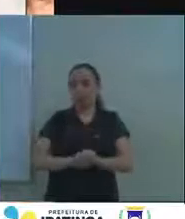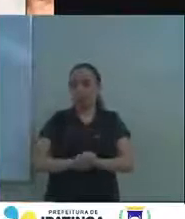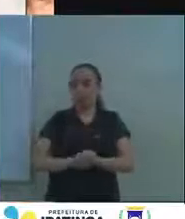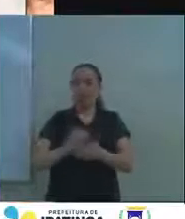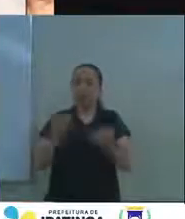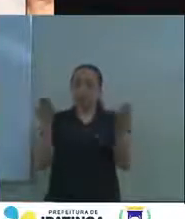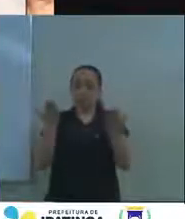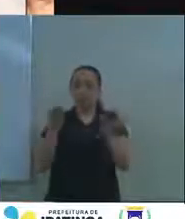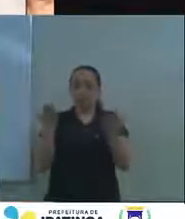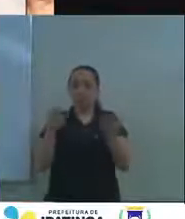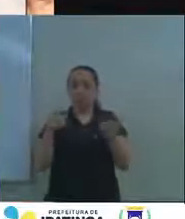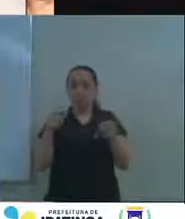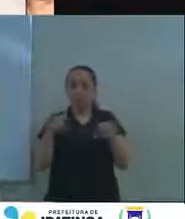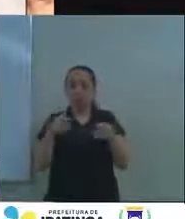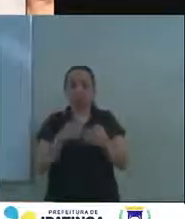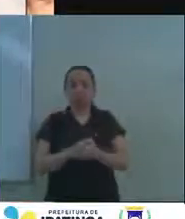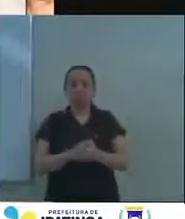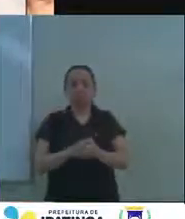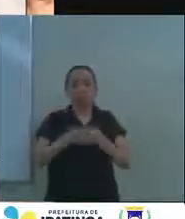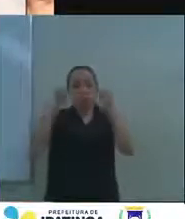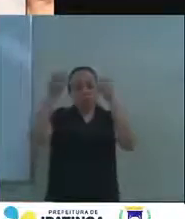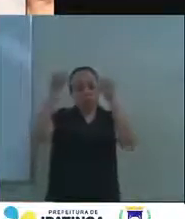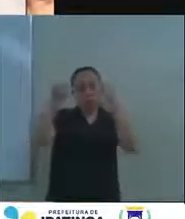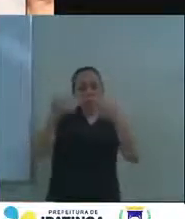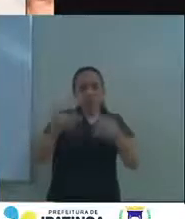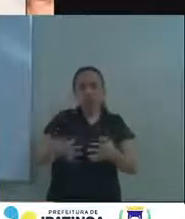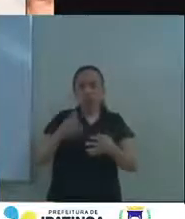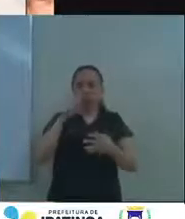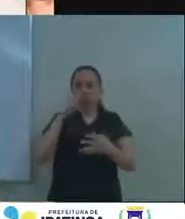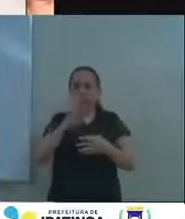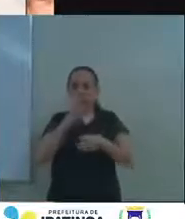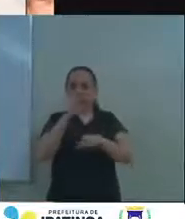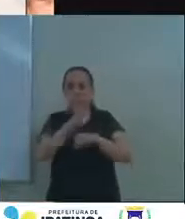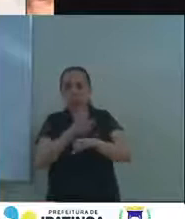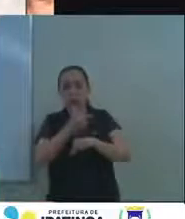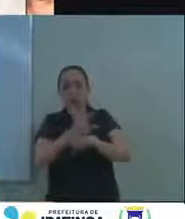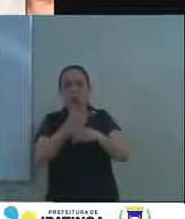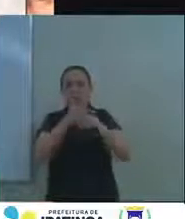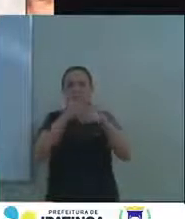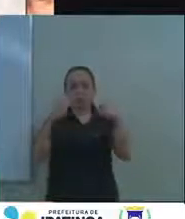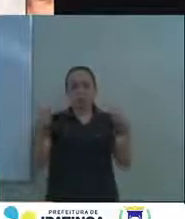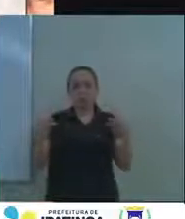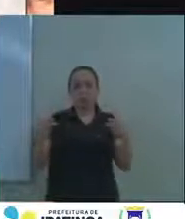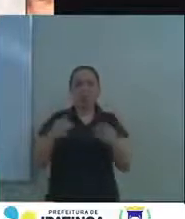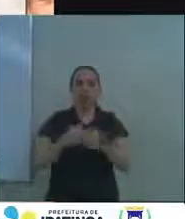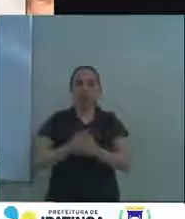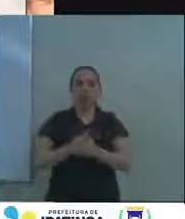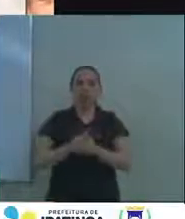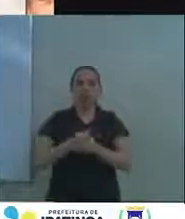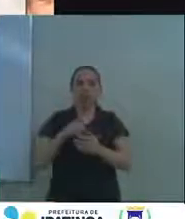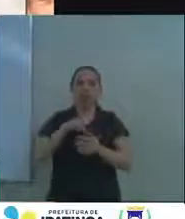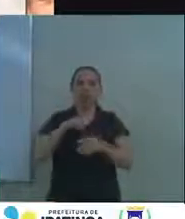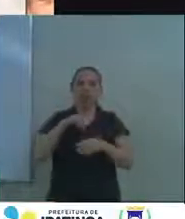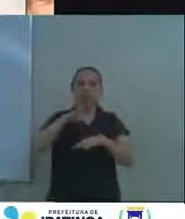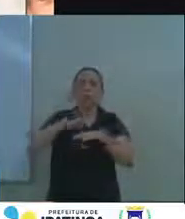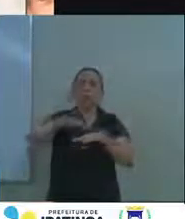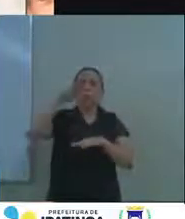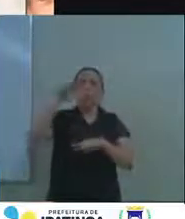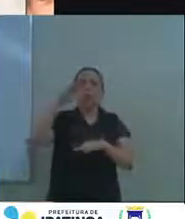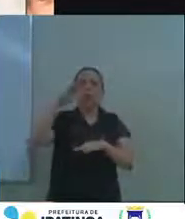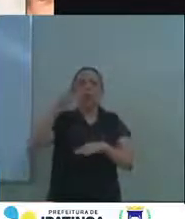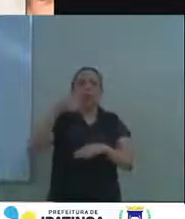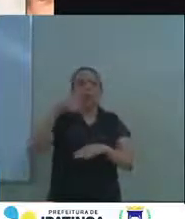gente, eu passei, existe, eu dou um curso, que existem mais de